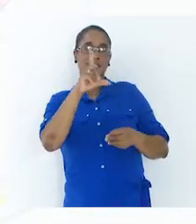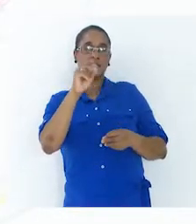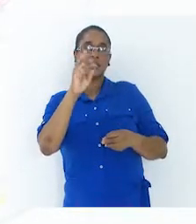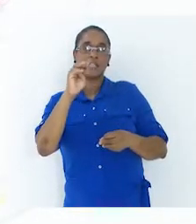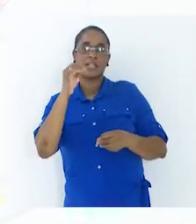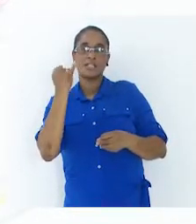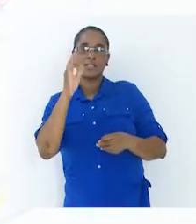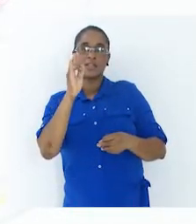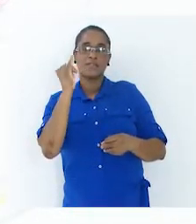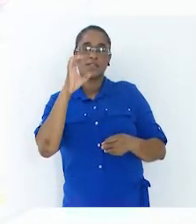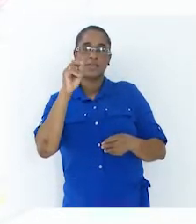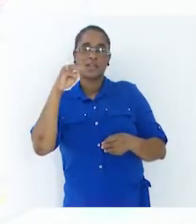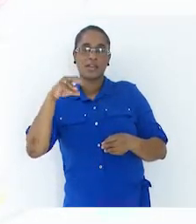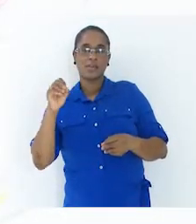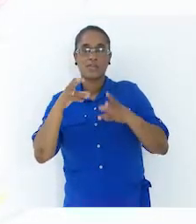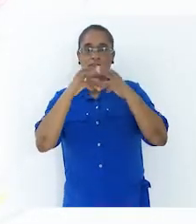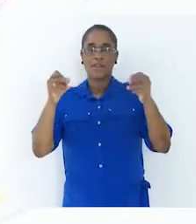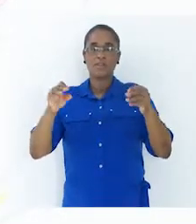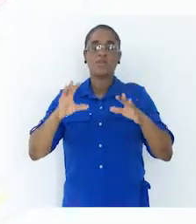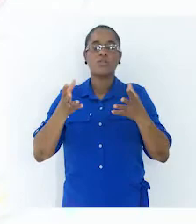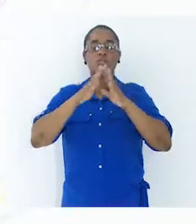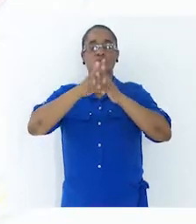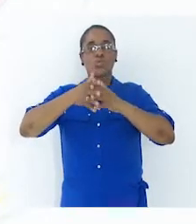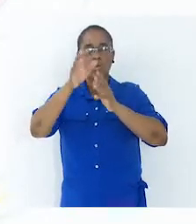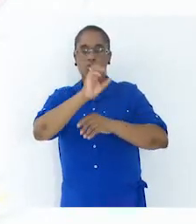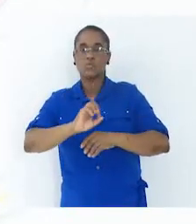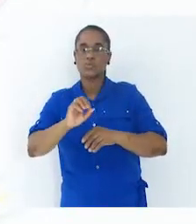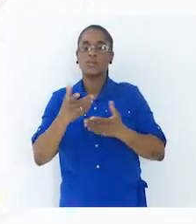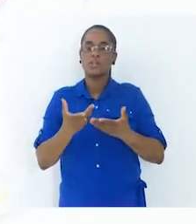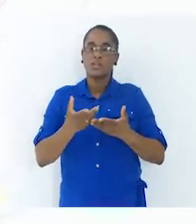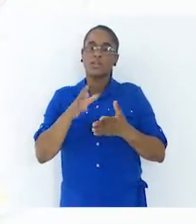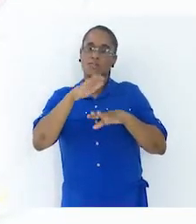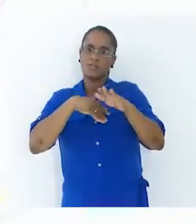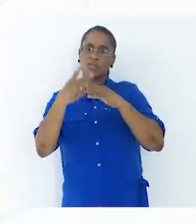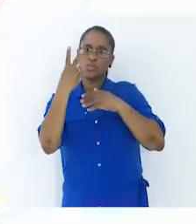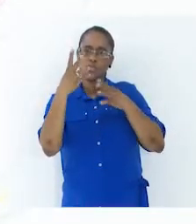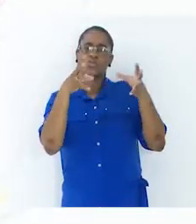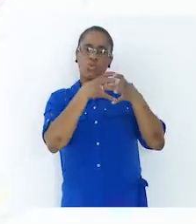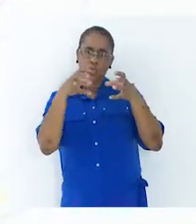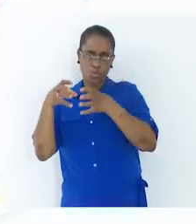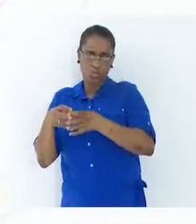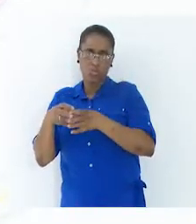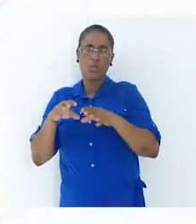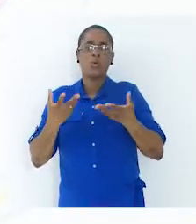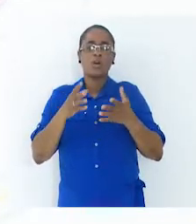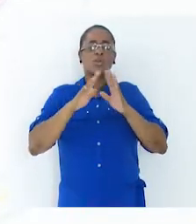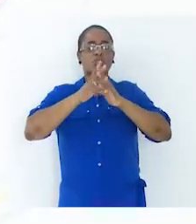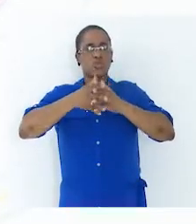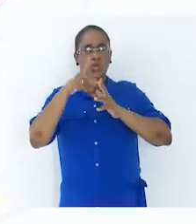as frases quanto à sua estrutura. E dividimos em dois grupos. Quanto à estrutura,